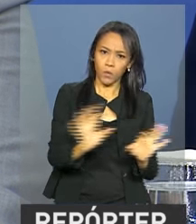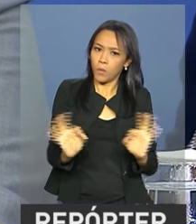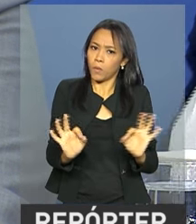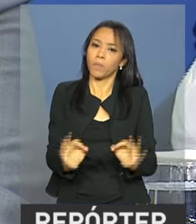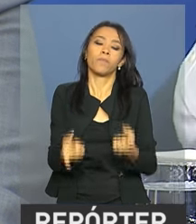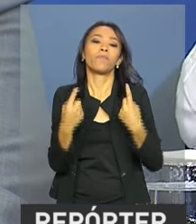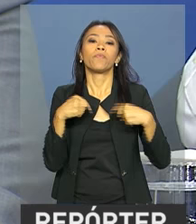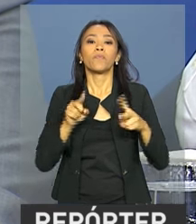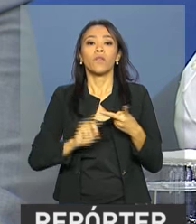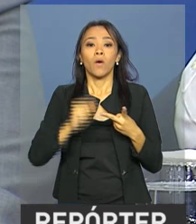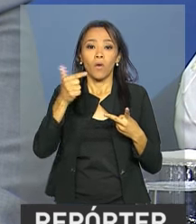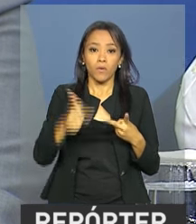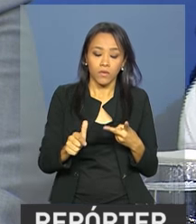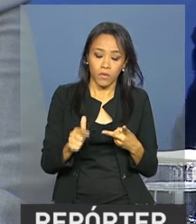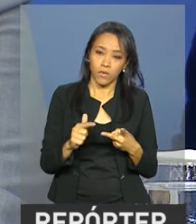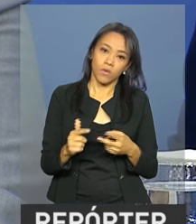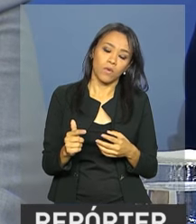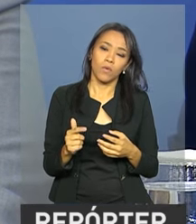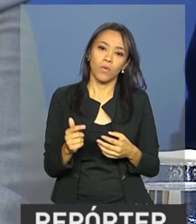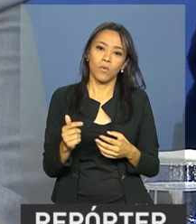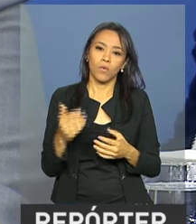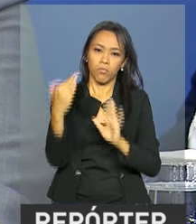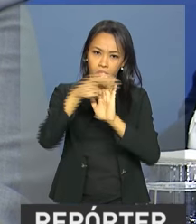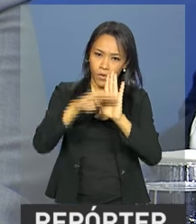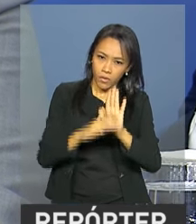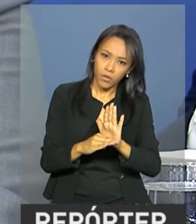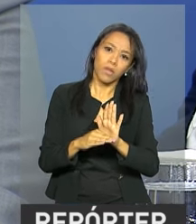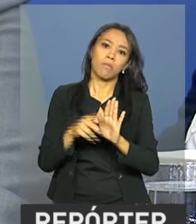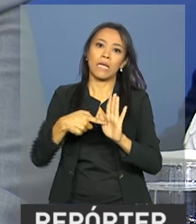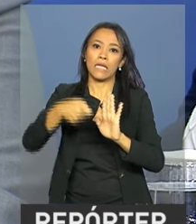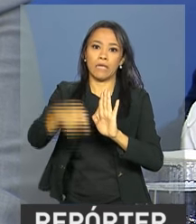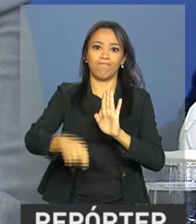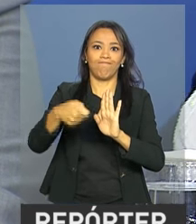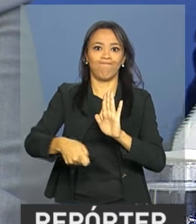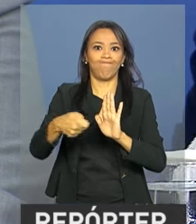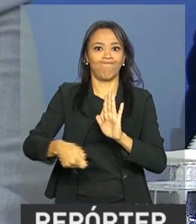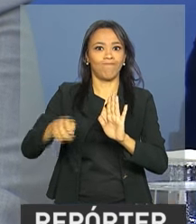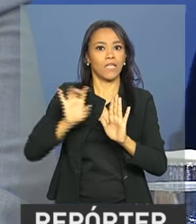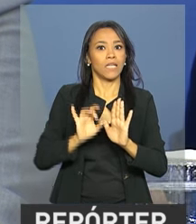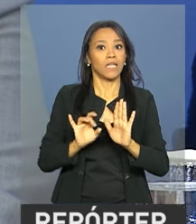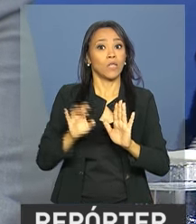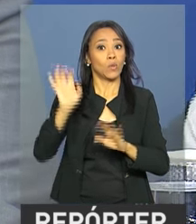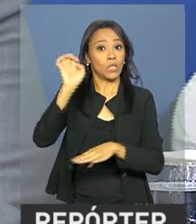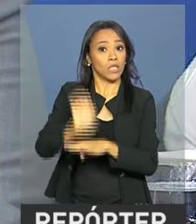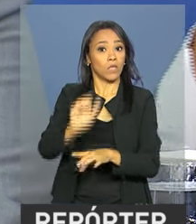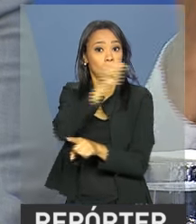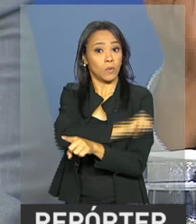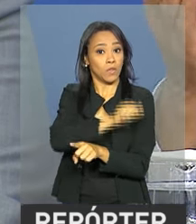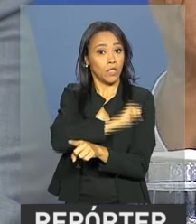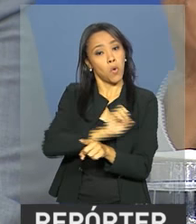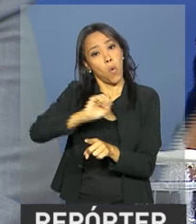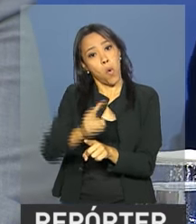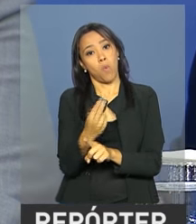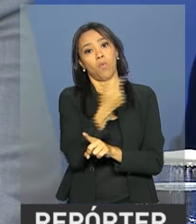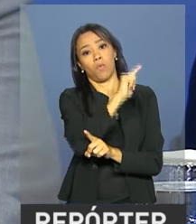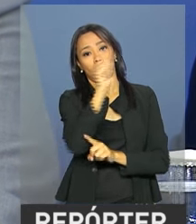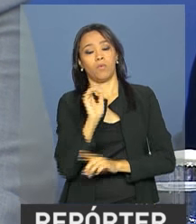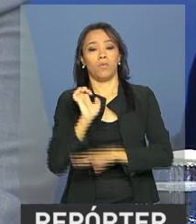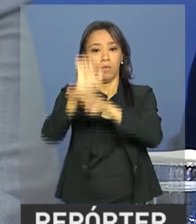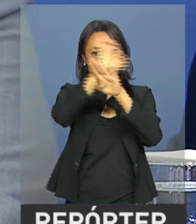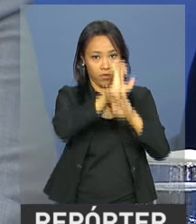terceiro o programa é um programa rigoroso em que os estados e o estado do Rio no caso ou outros que